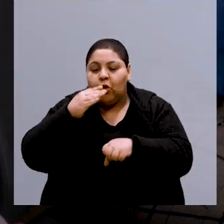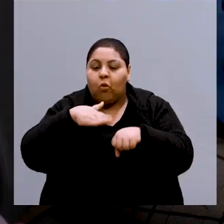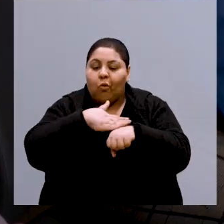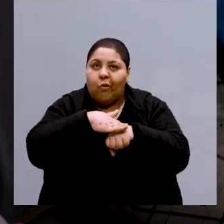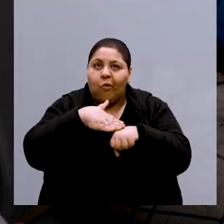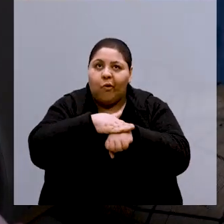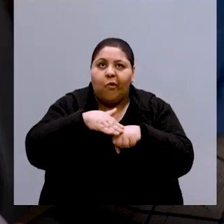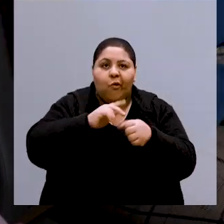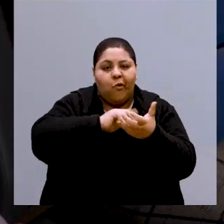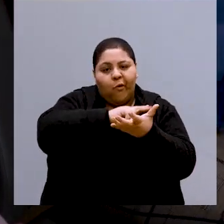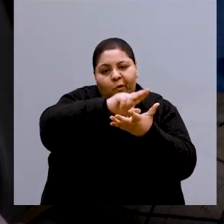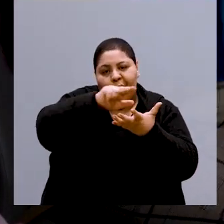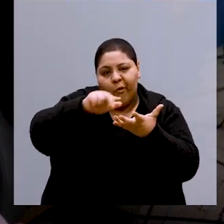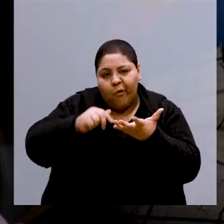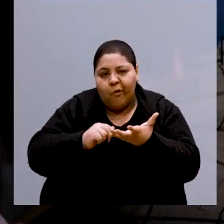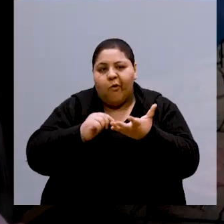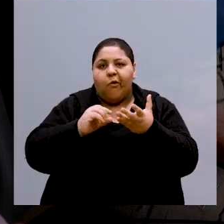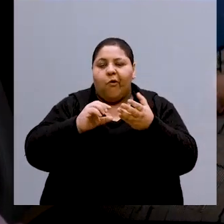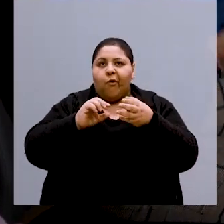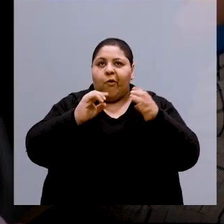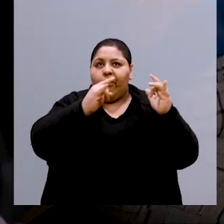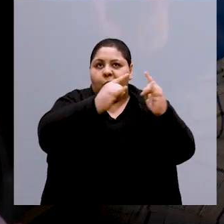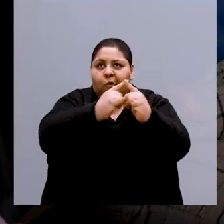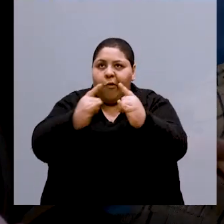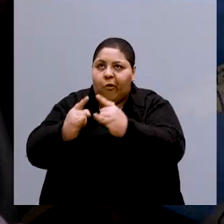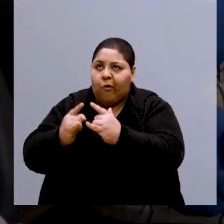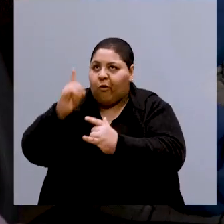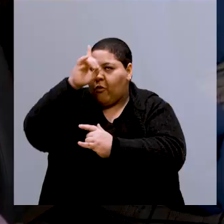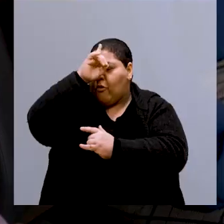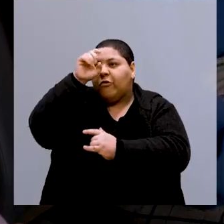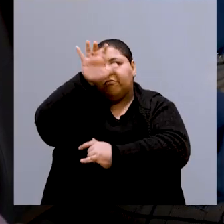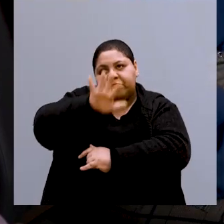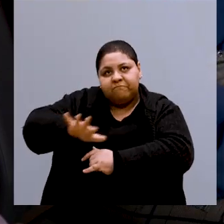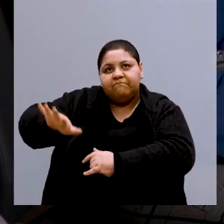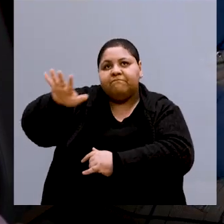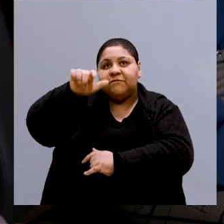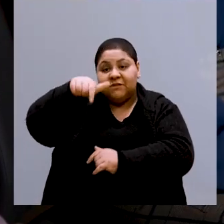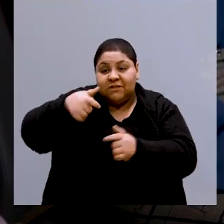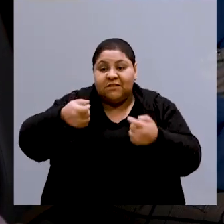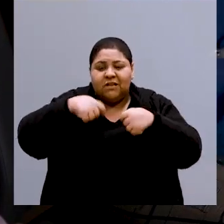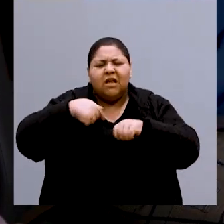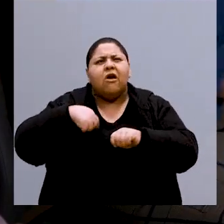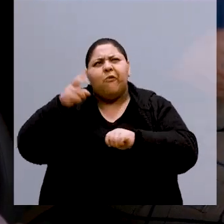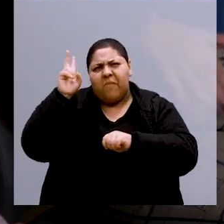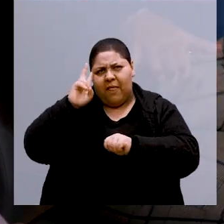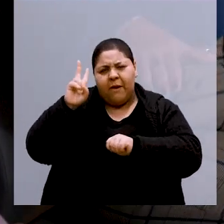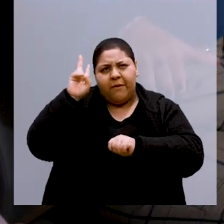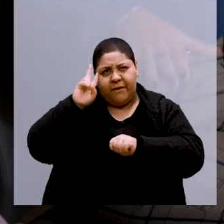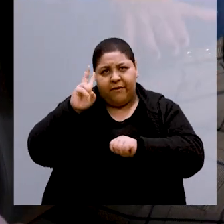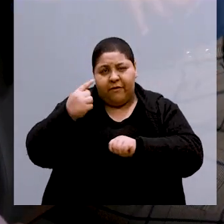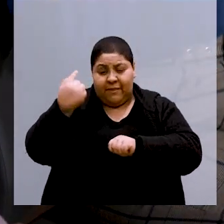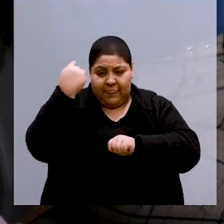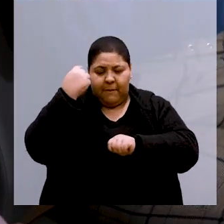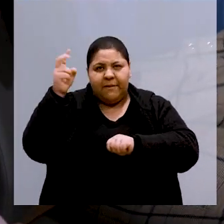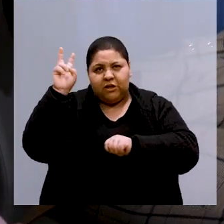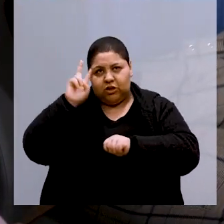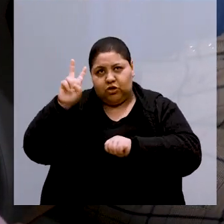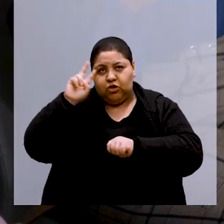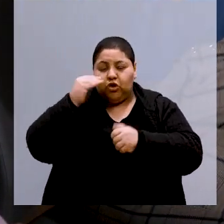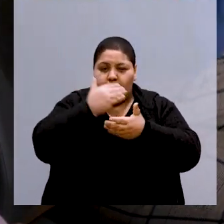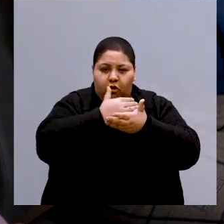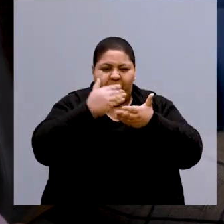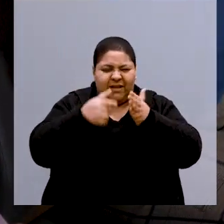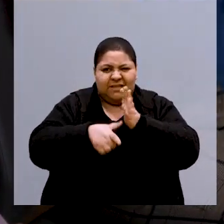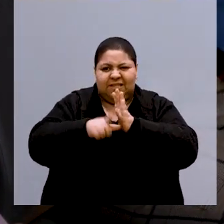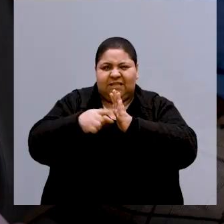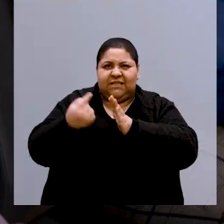possibilidade, conversando, né, com vários entes, com várias instituições, com o próprio Hospital Geral, para essa necessidade. E eu me lembro que da minha história,